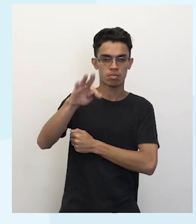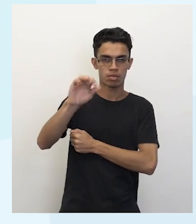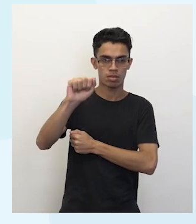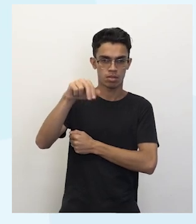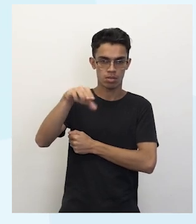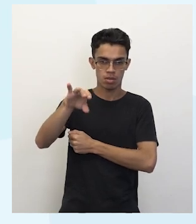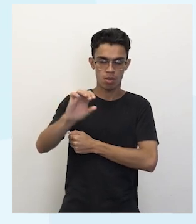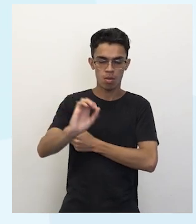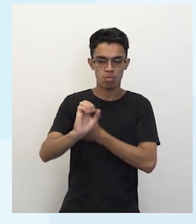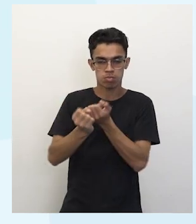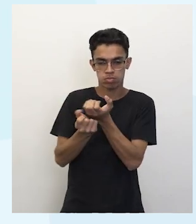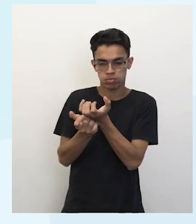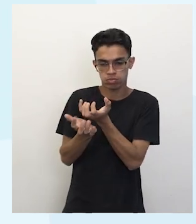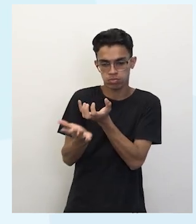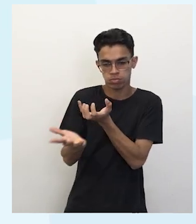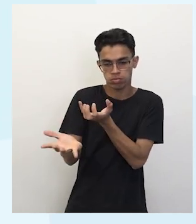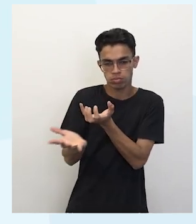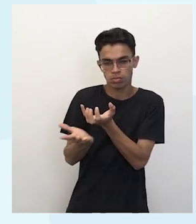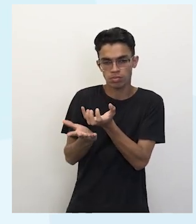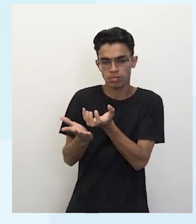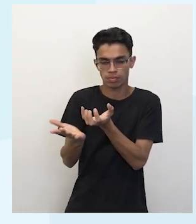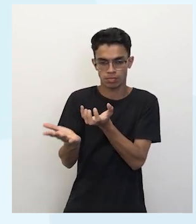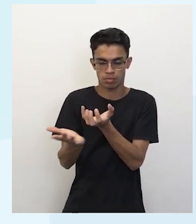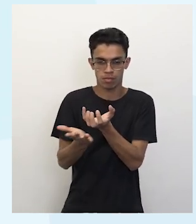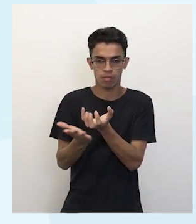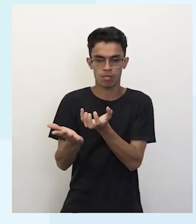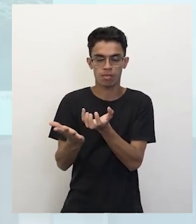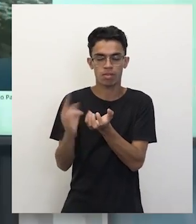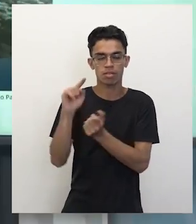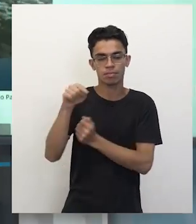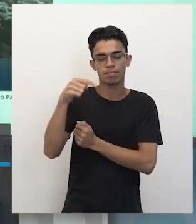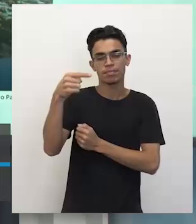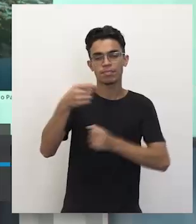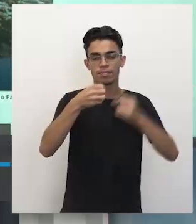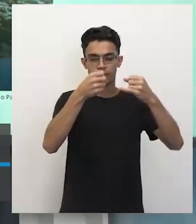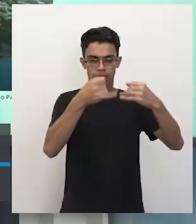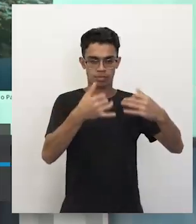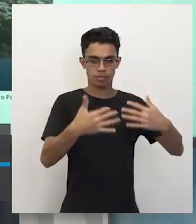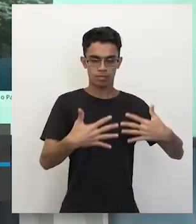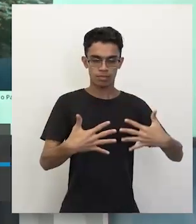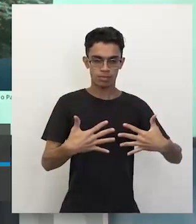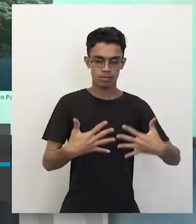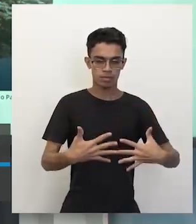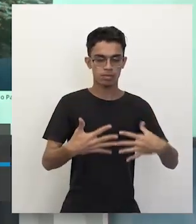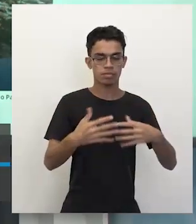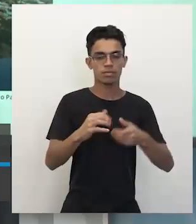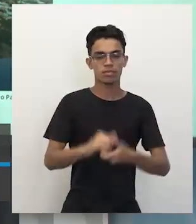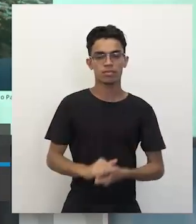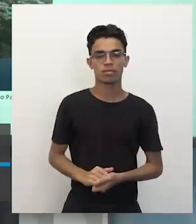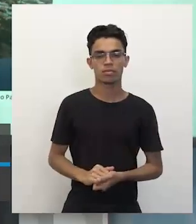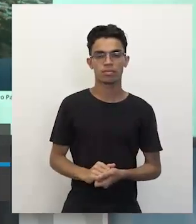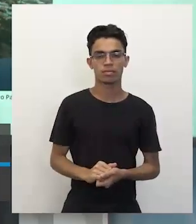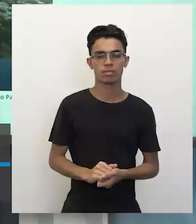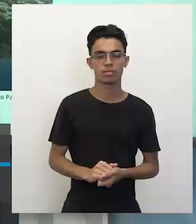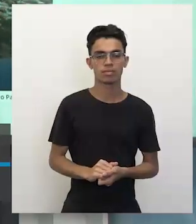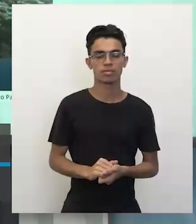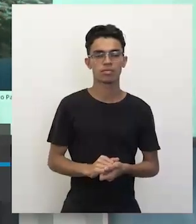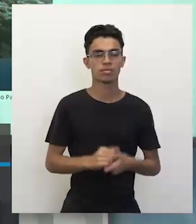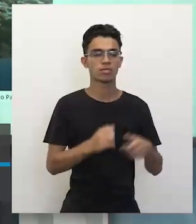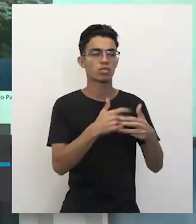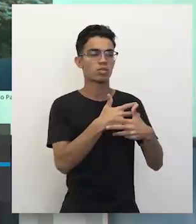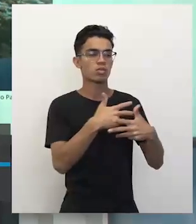mais baixinha, tá bom? Depois a gente vai falar um pouquinho mais sobre isso, inclusive sobre os possíveis impactos que estão